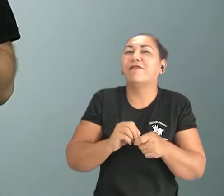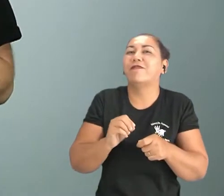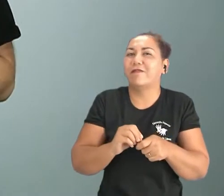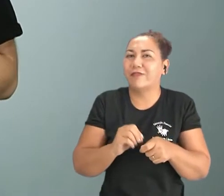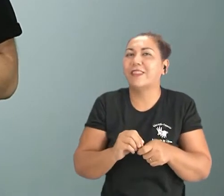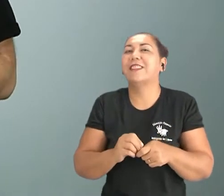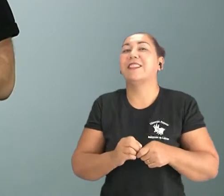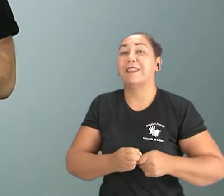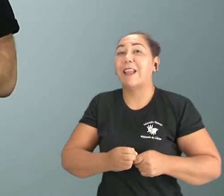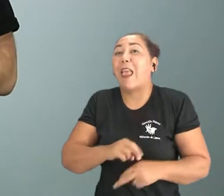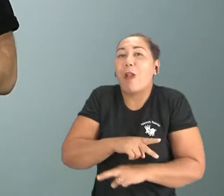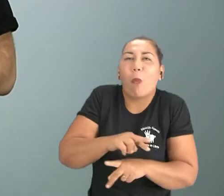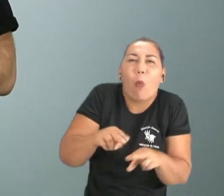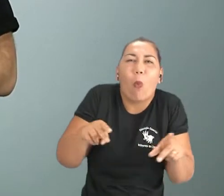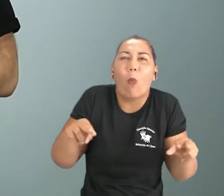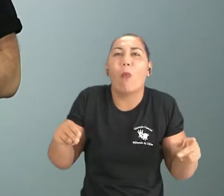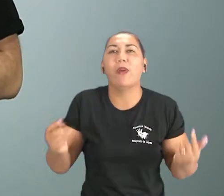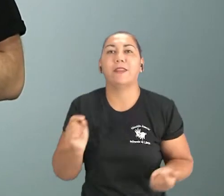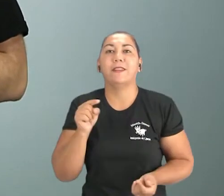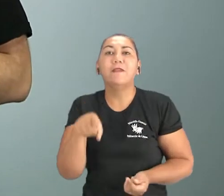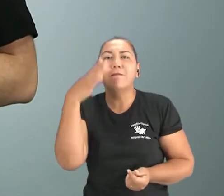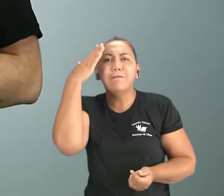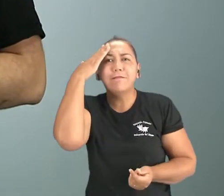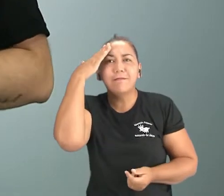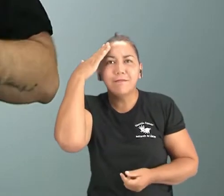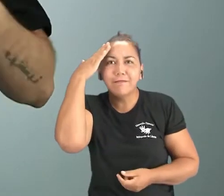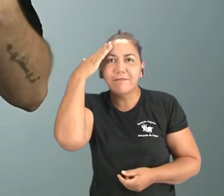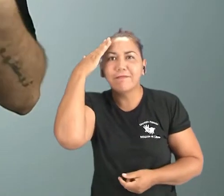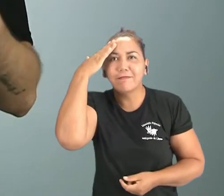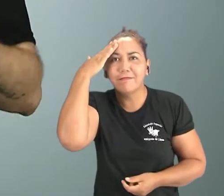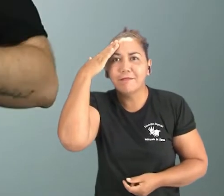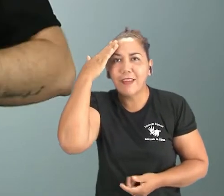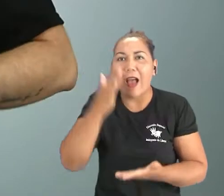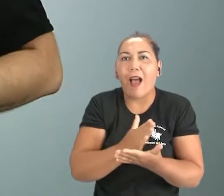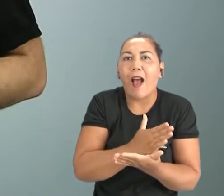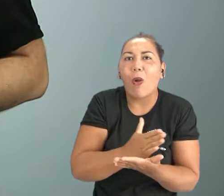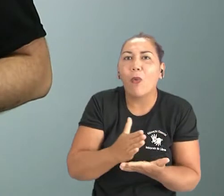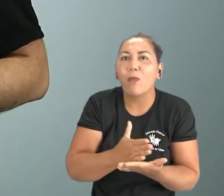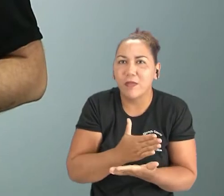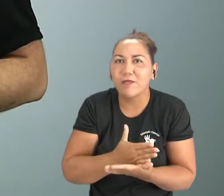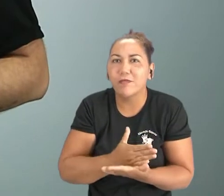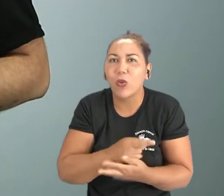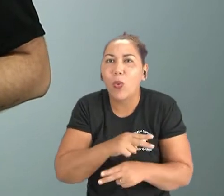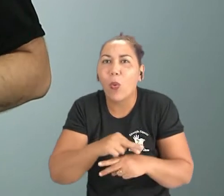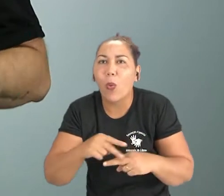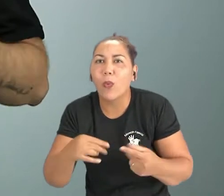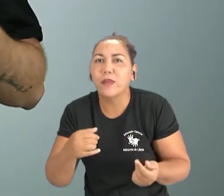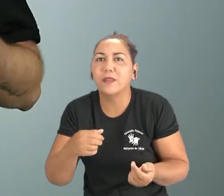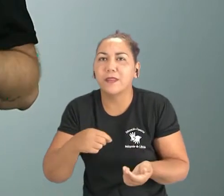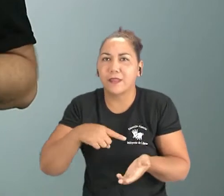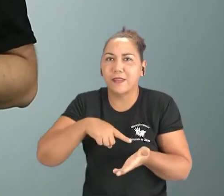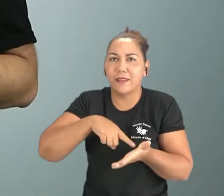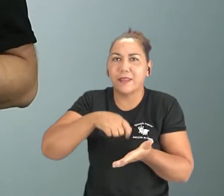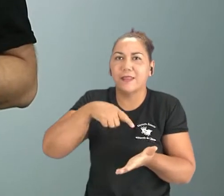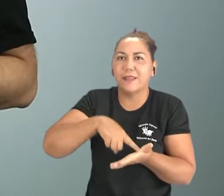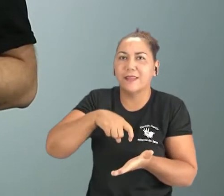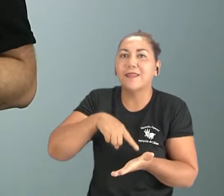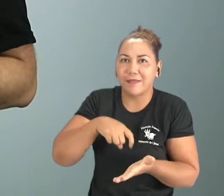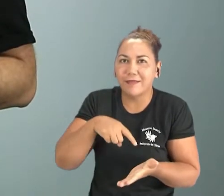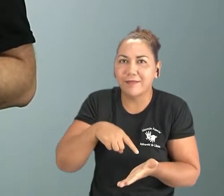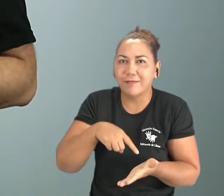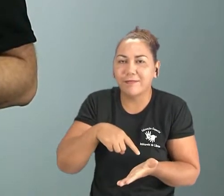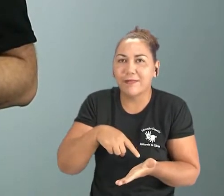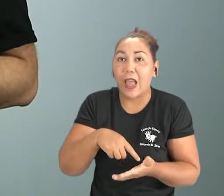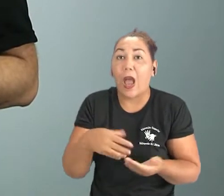isso de fazer quilo Rabi algumas coisas sobre o Saci hoje nós vamos aprender